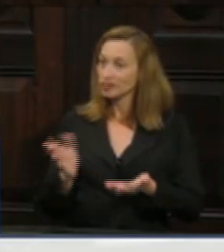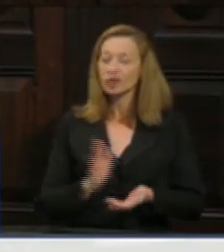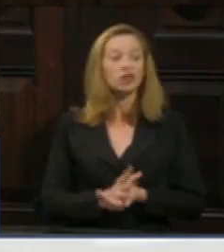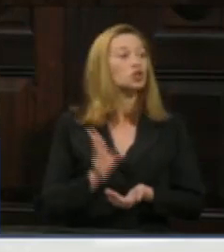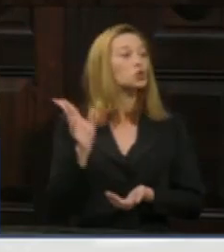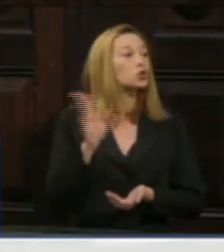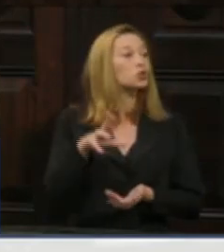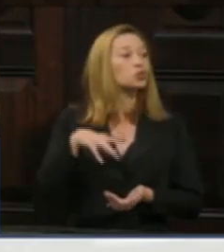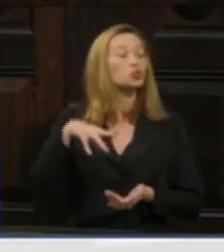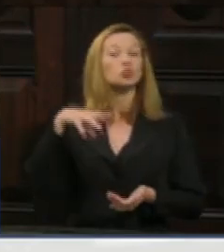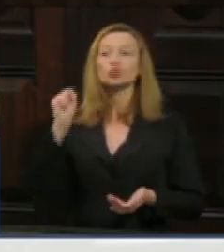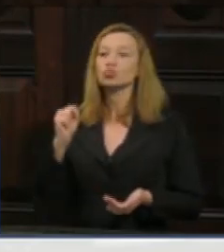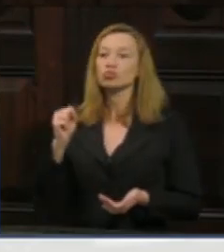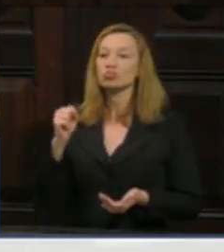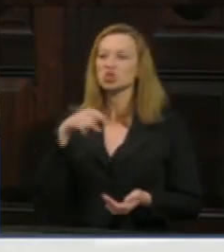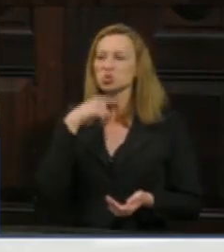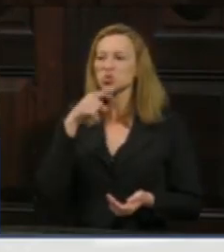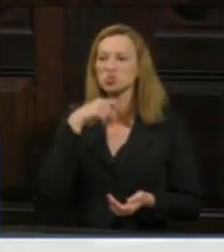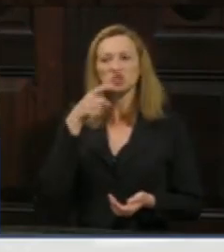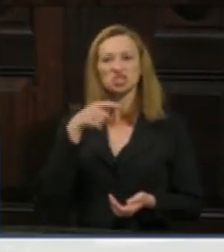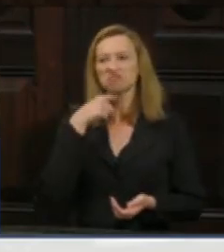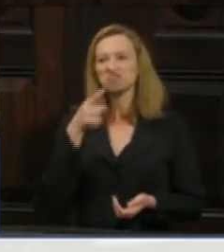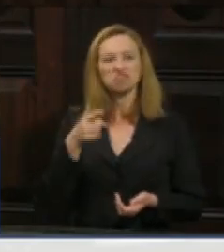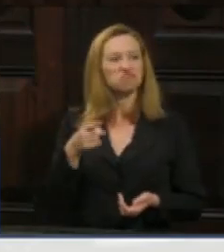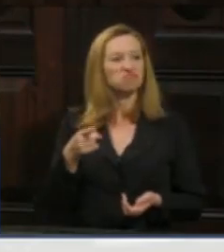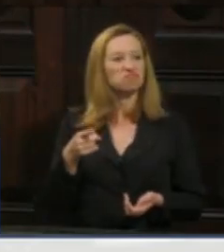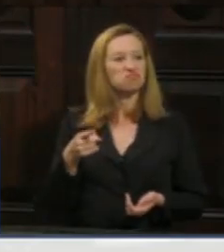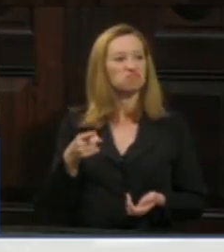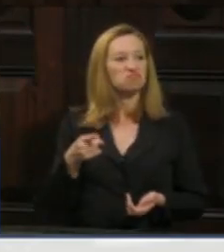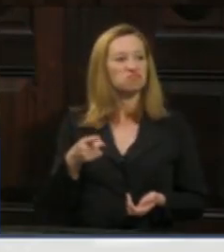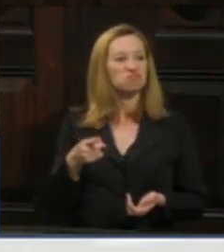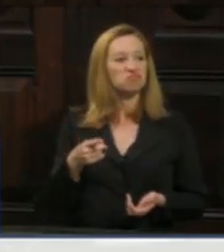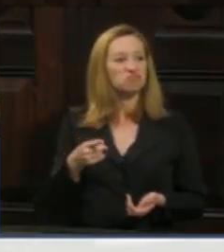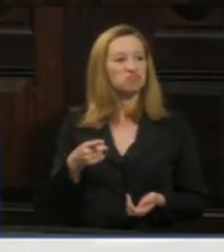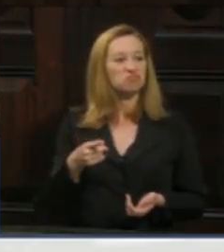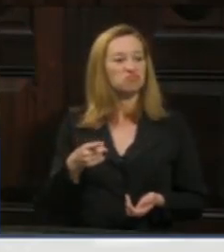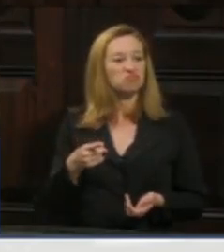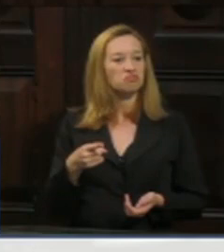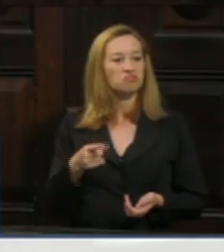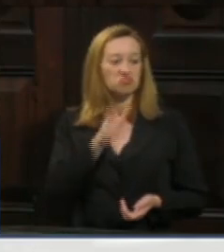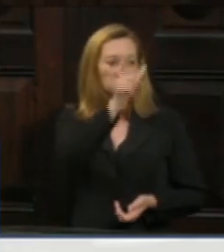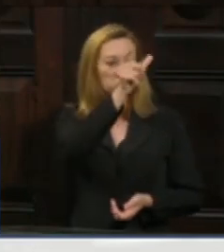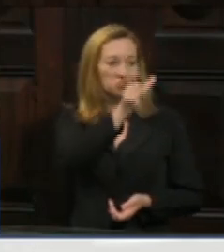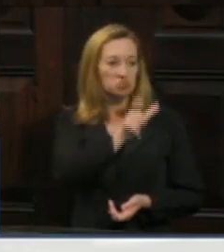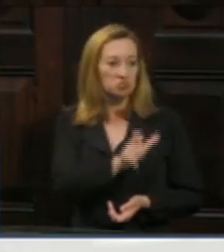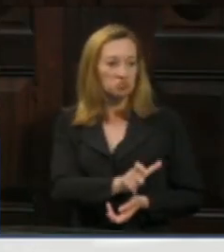são produzidos função de termos um mandato.